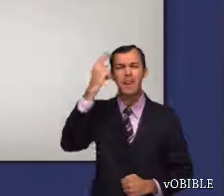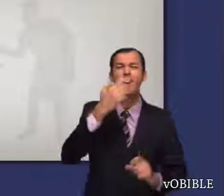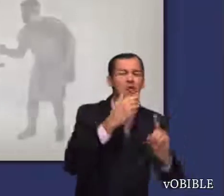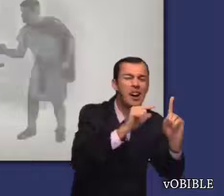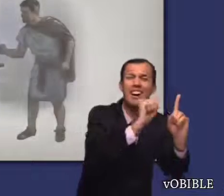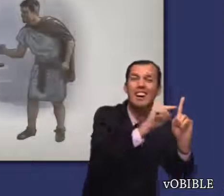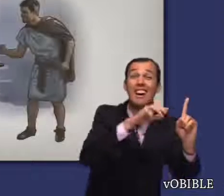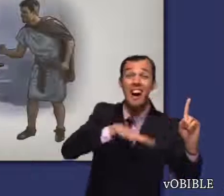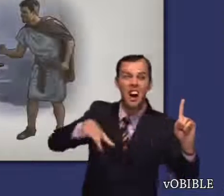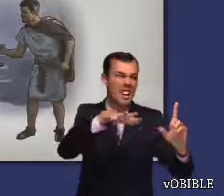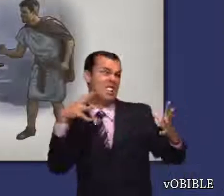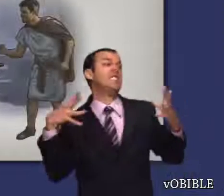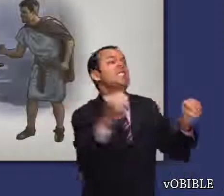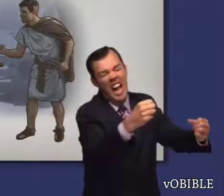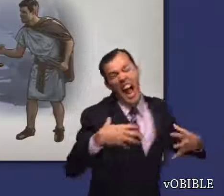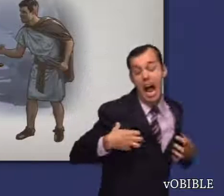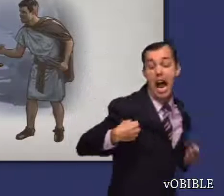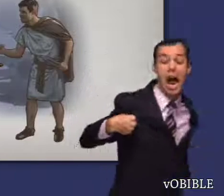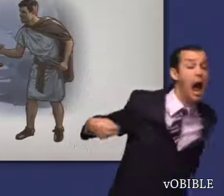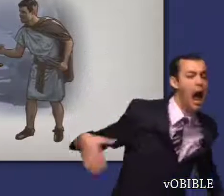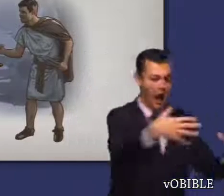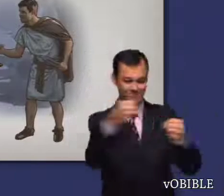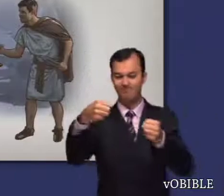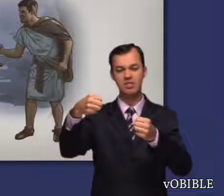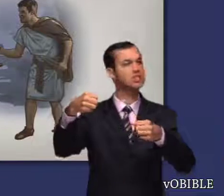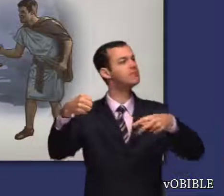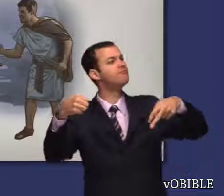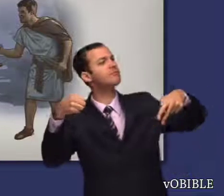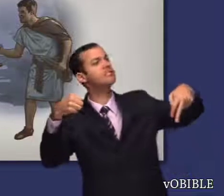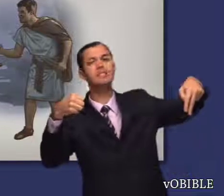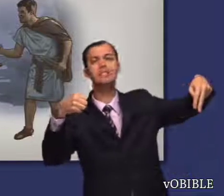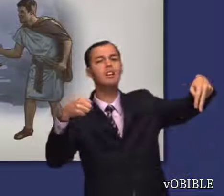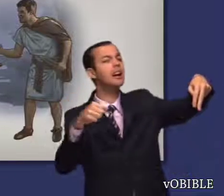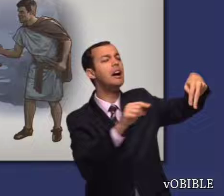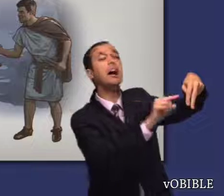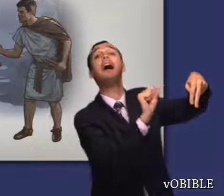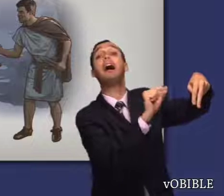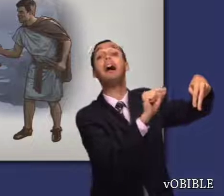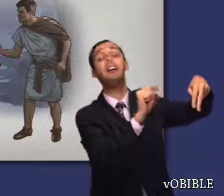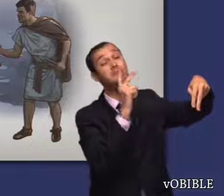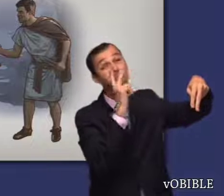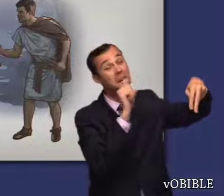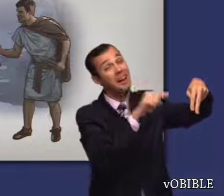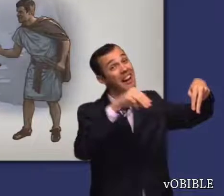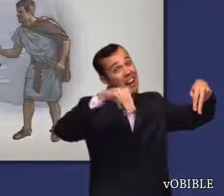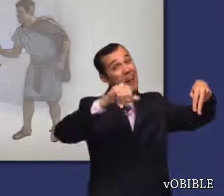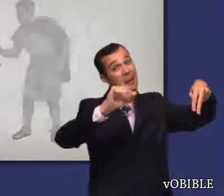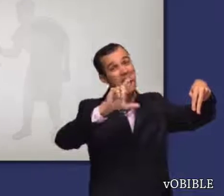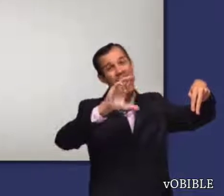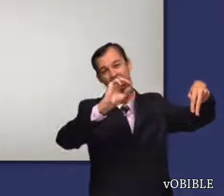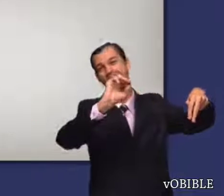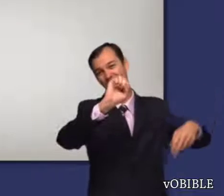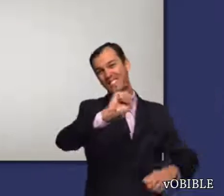Você sabia? É provável que o jovem que fugiu deixando sua roupa para trás tenha sido o próprio Marcos.